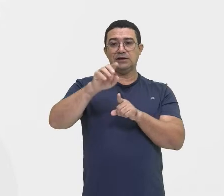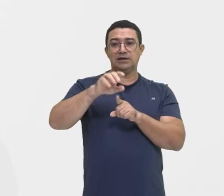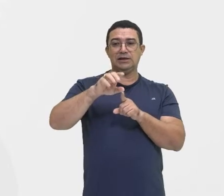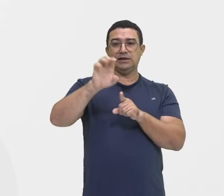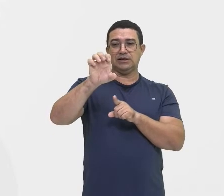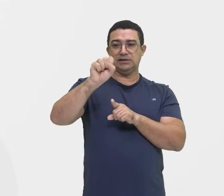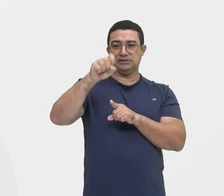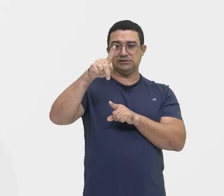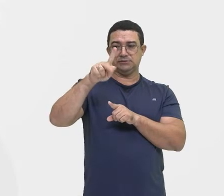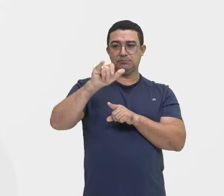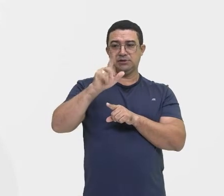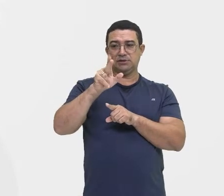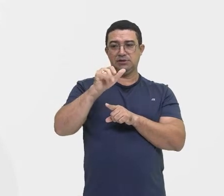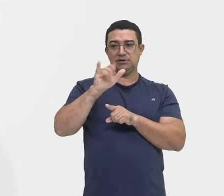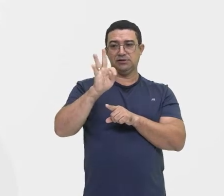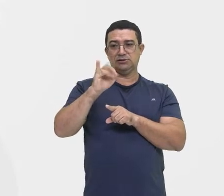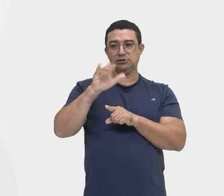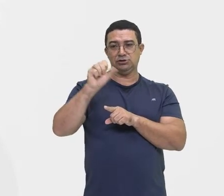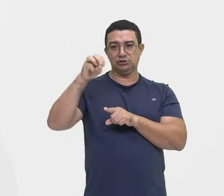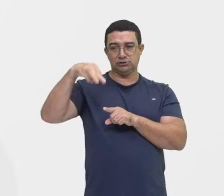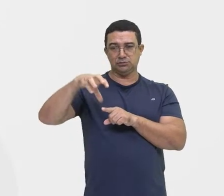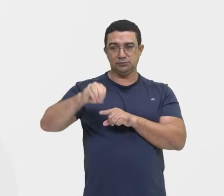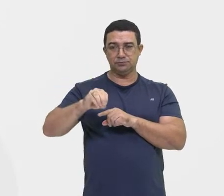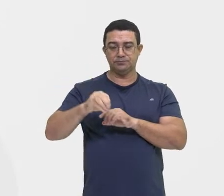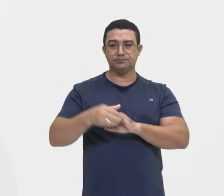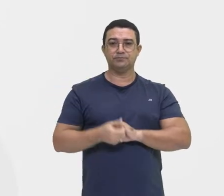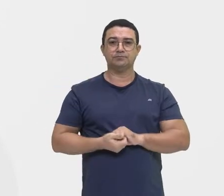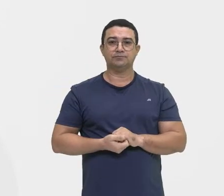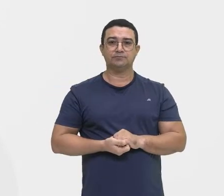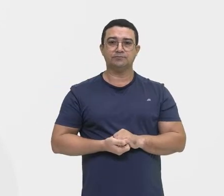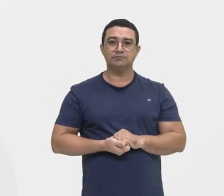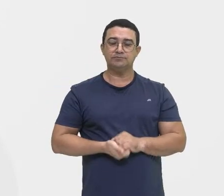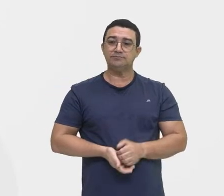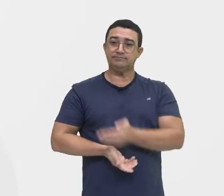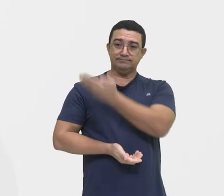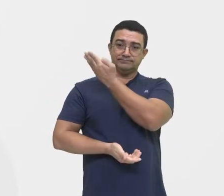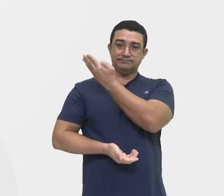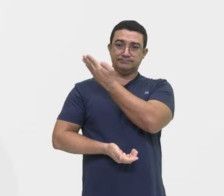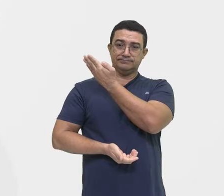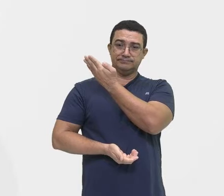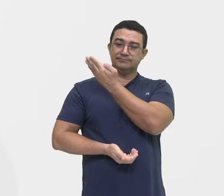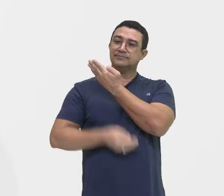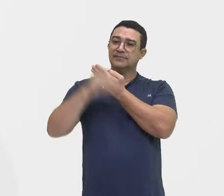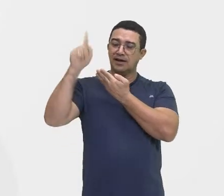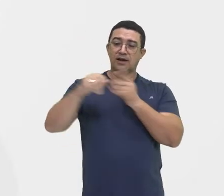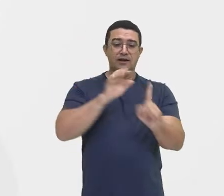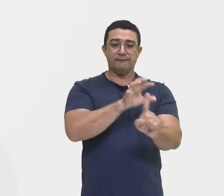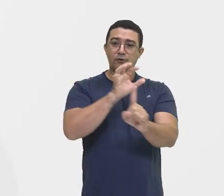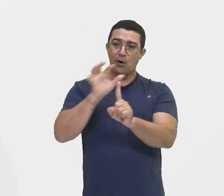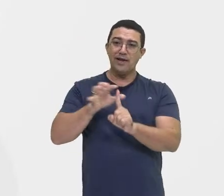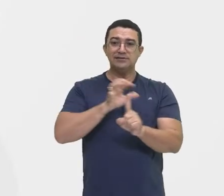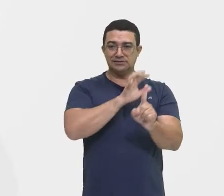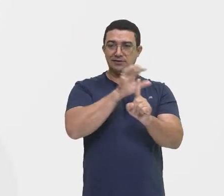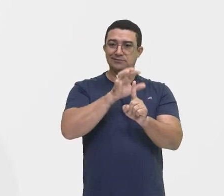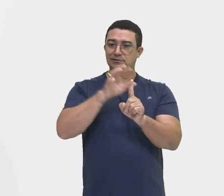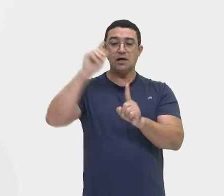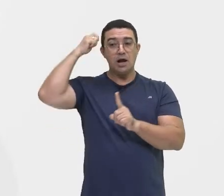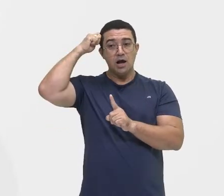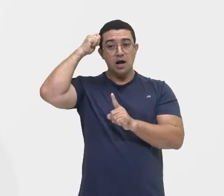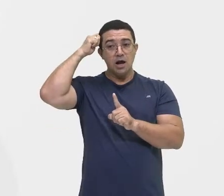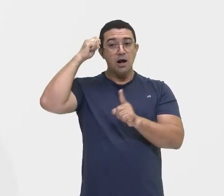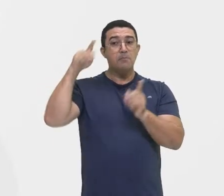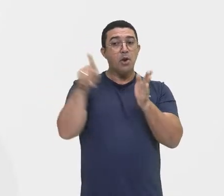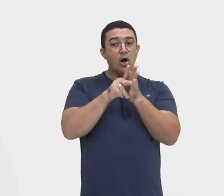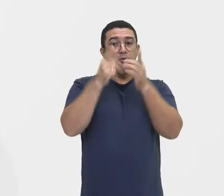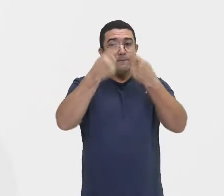Samba, foxé, maracatu, congada, lundu e capoeira são exemplos da influência africana na música brasileira,